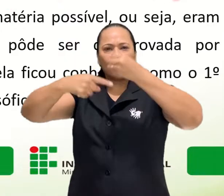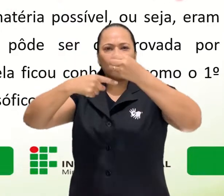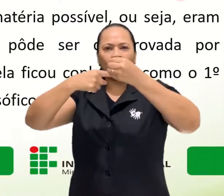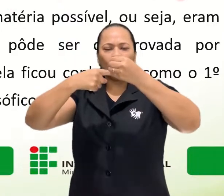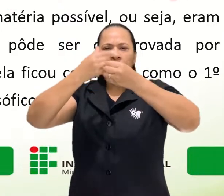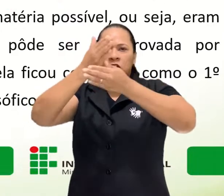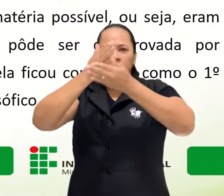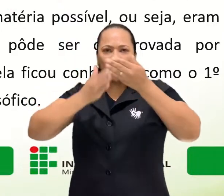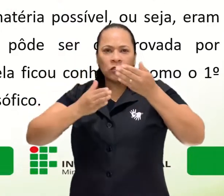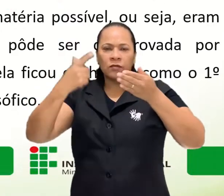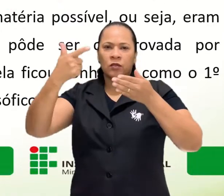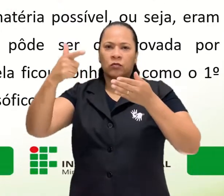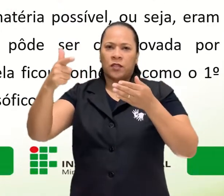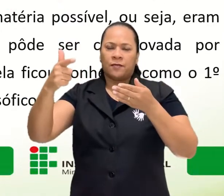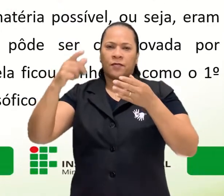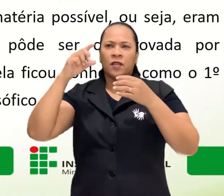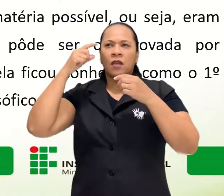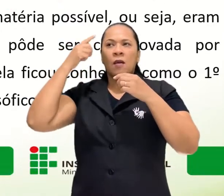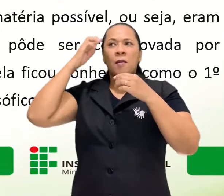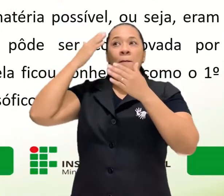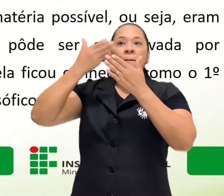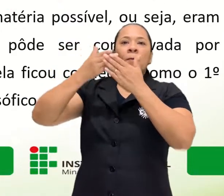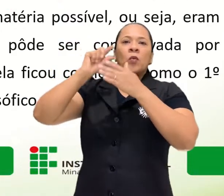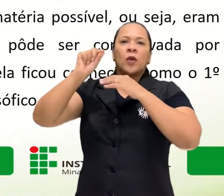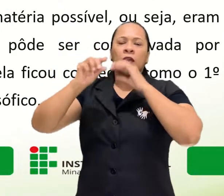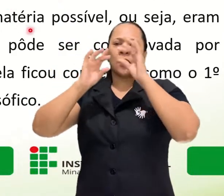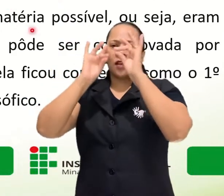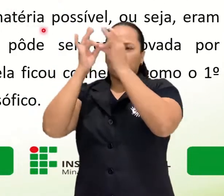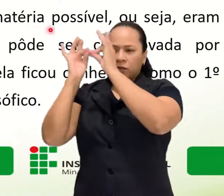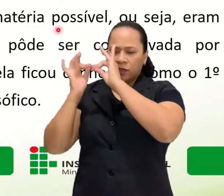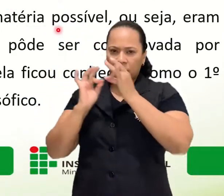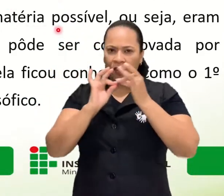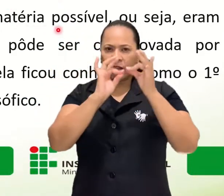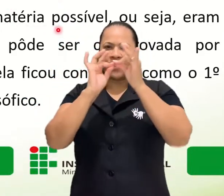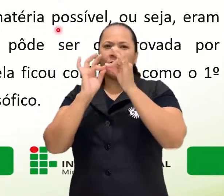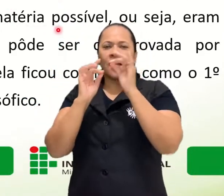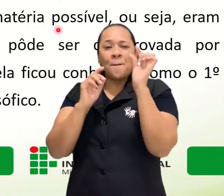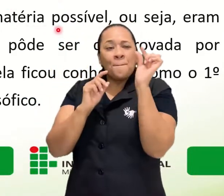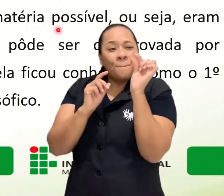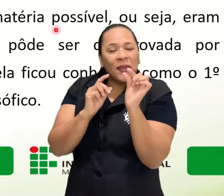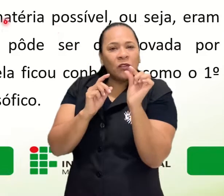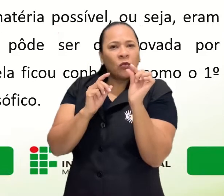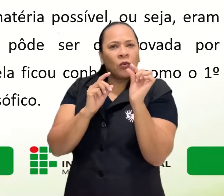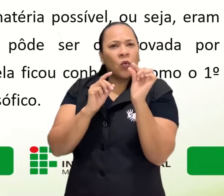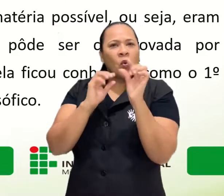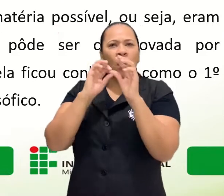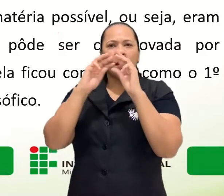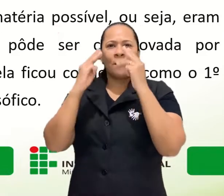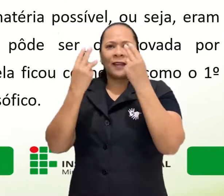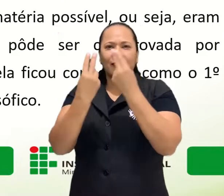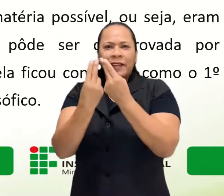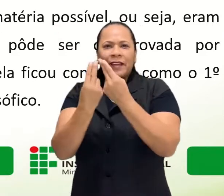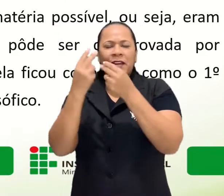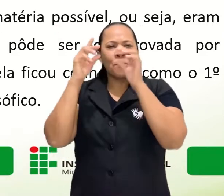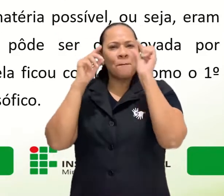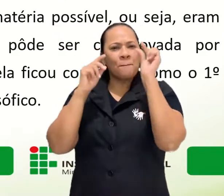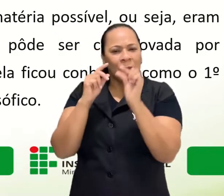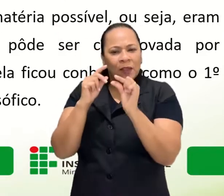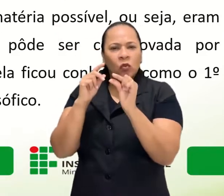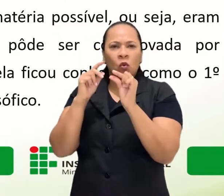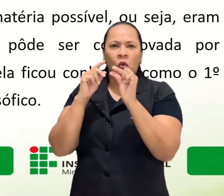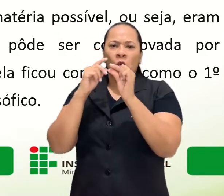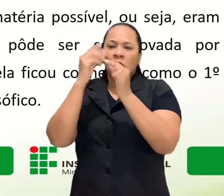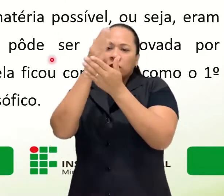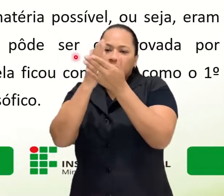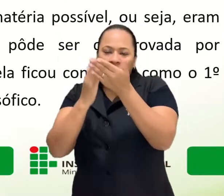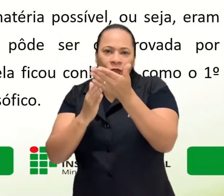Acreditava-se que essas partículas representavam a menor porção da matéria possível, ou seja, eram indivisíveis.